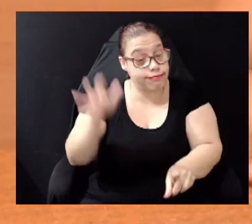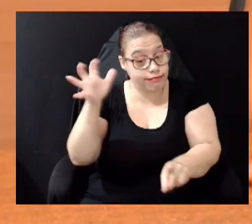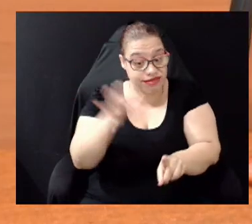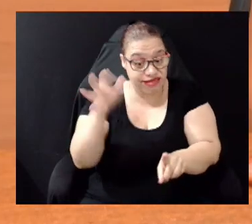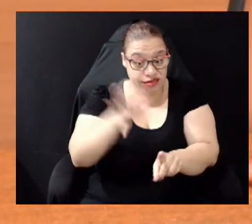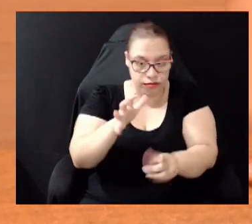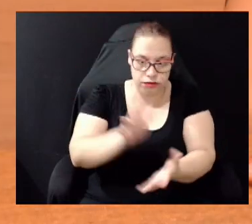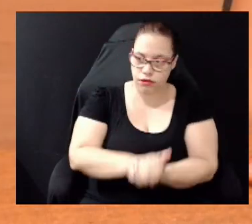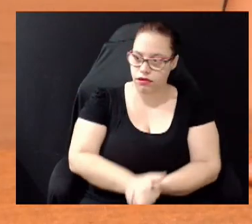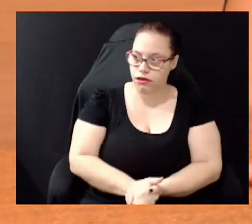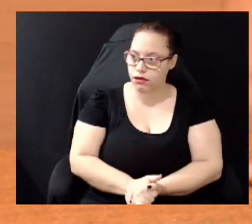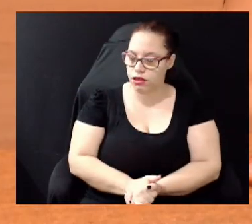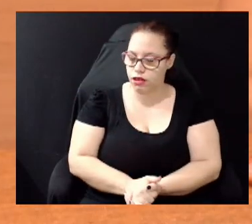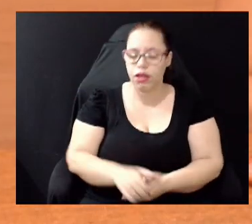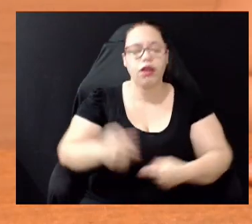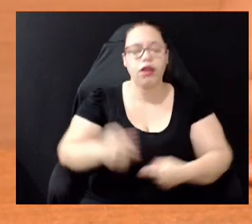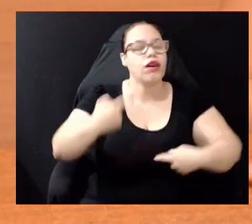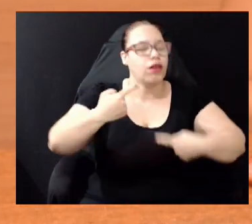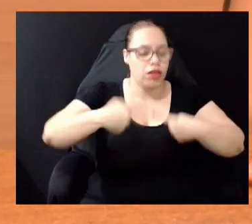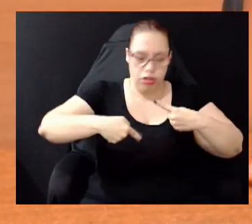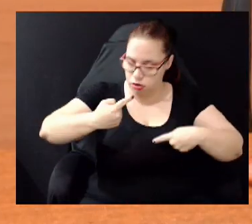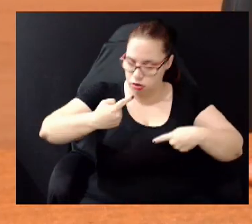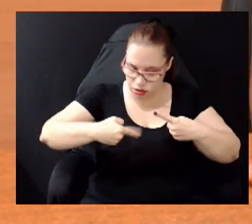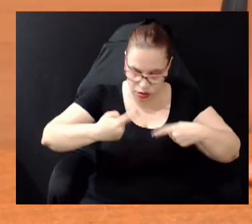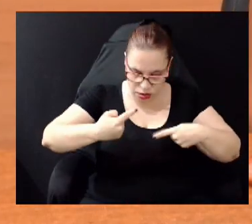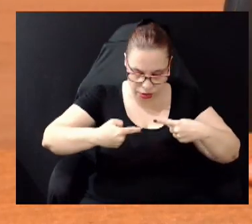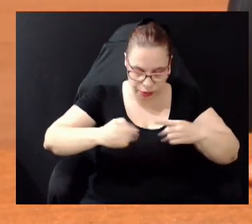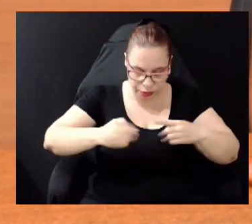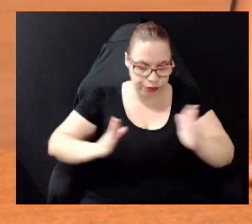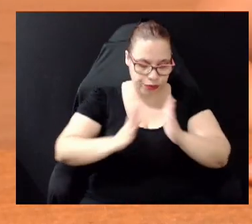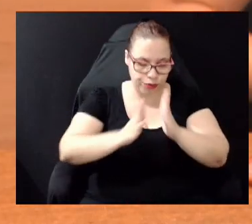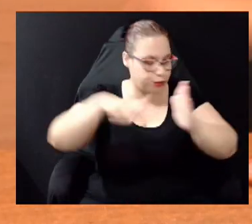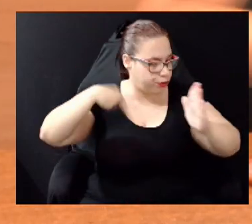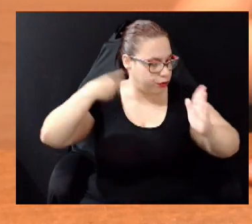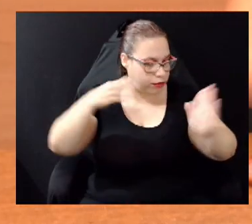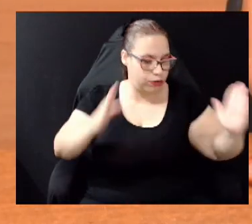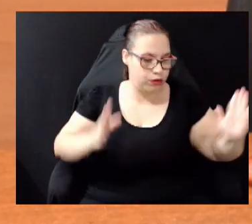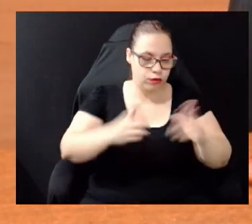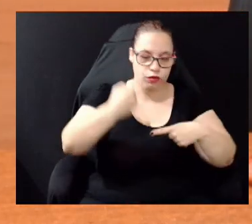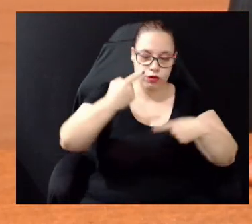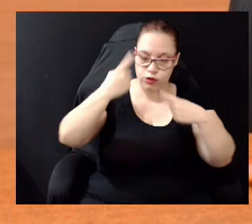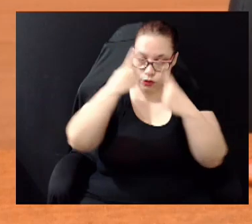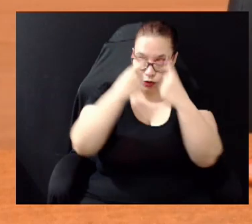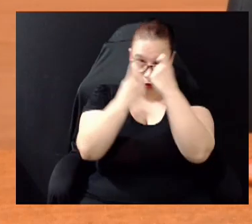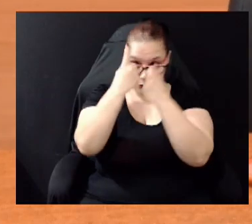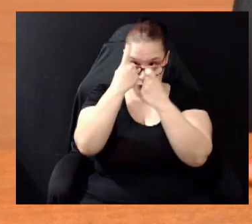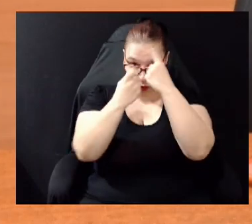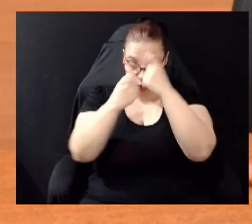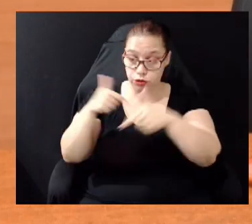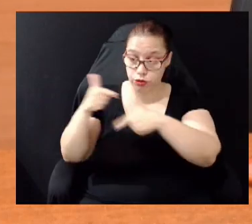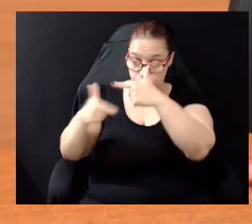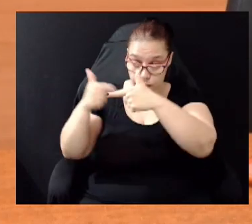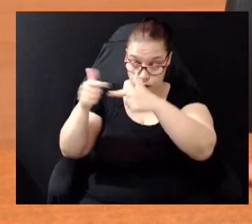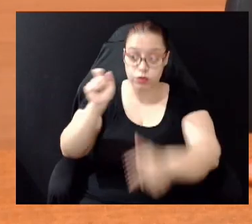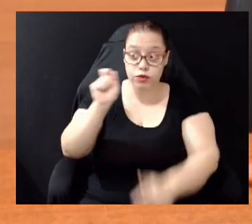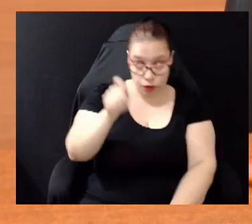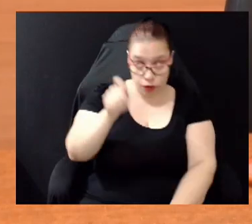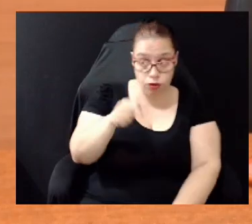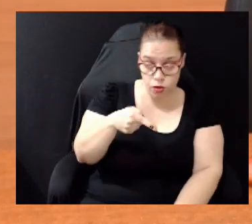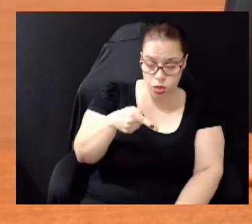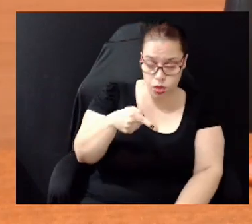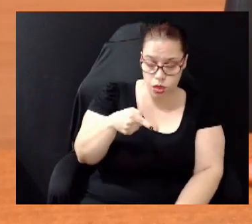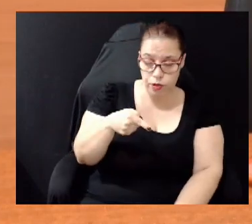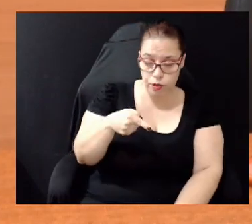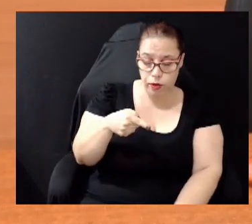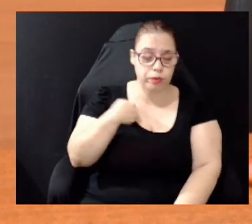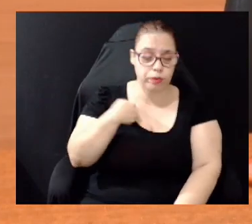uma discussão muito importante na Frente Parlamentar de Combate às Violências Relacionadas ao Trabalho sobre isso. A gente